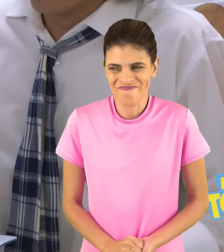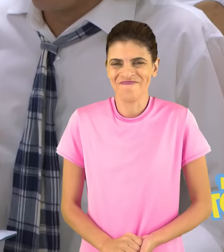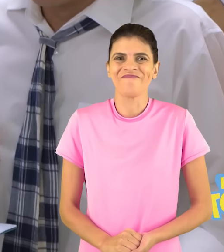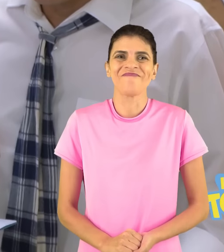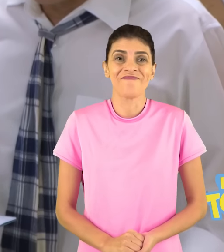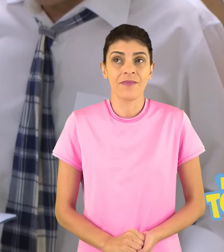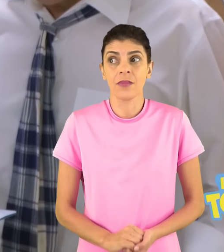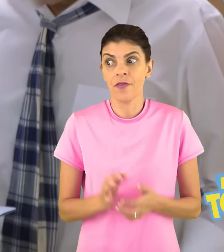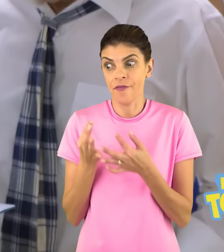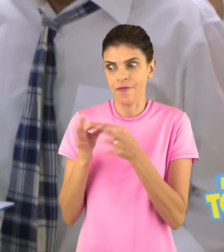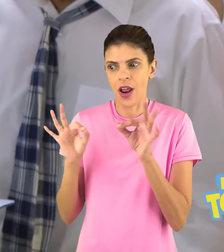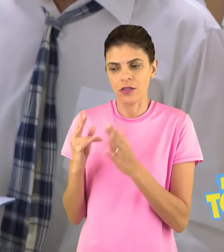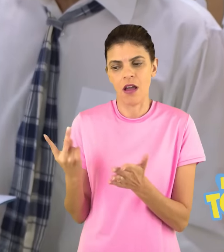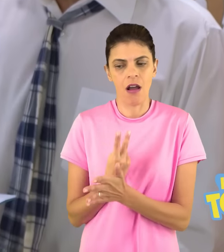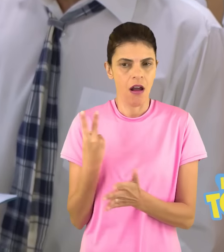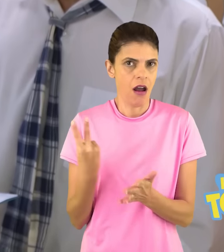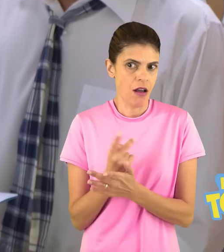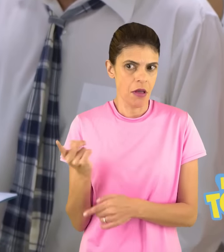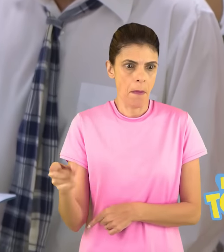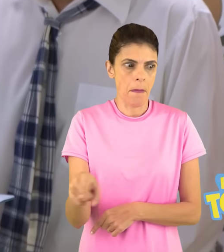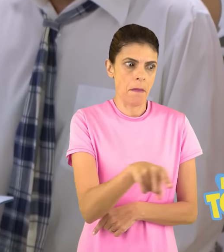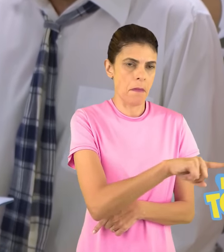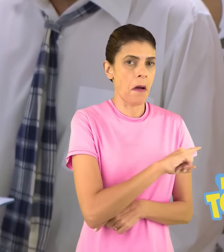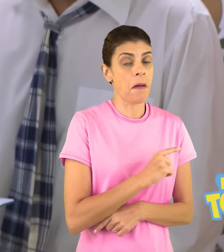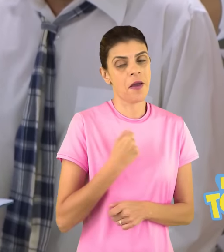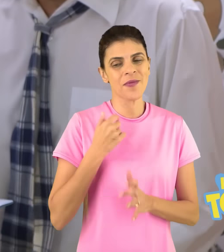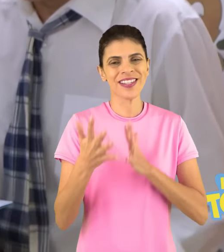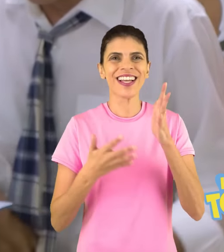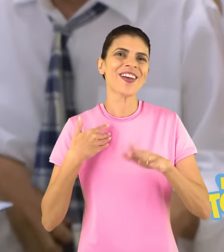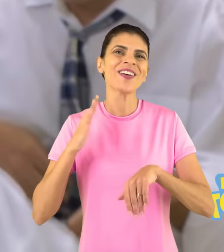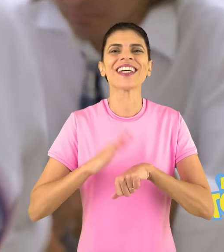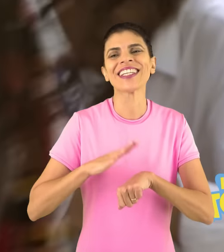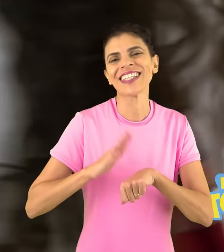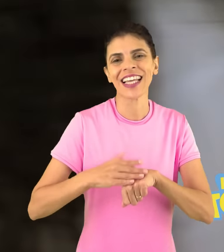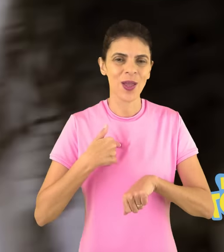Parece que a frase chegou errada até, Ana. Agora é a minha vez.